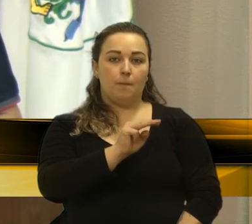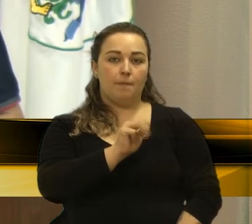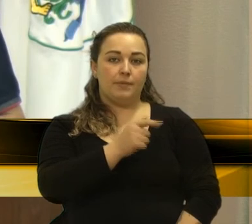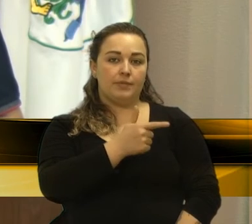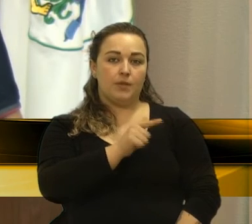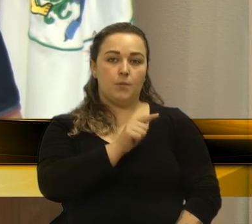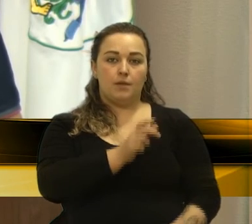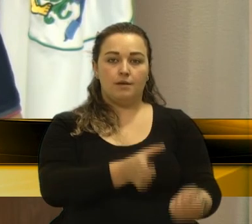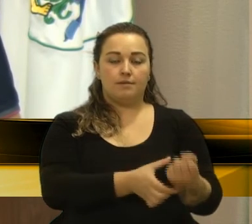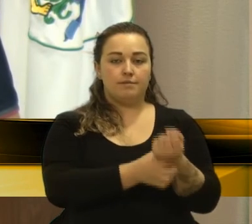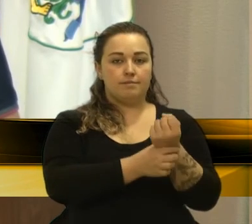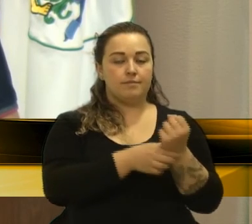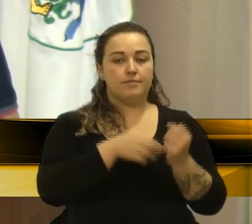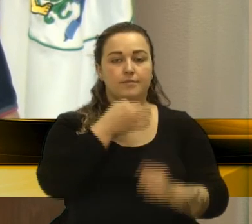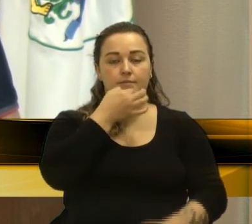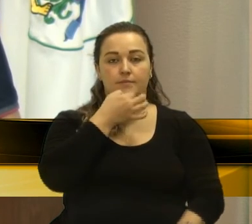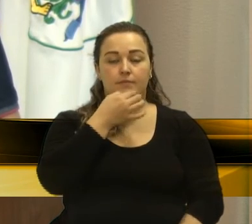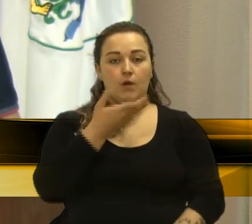pela manhã,